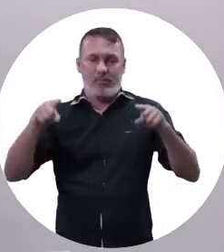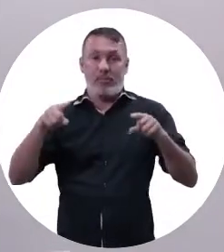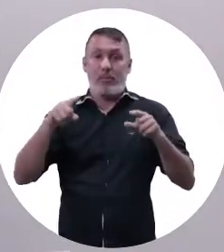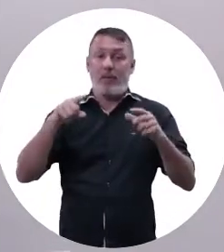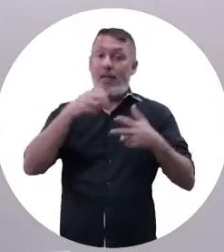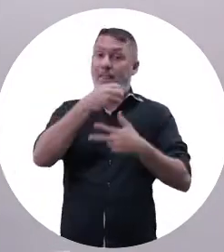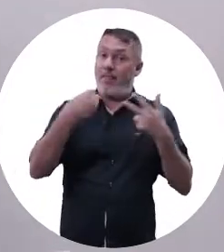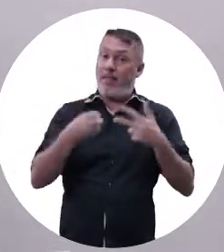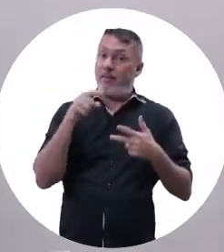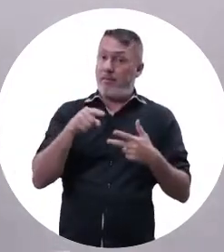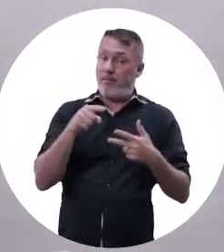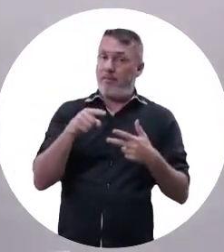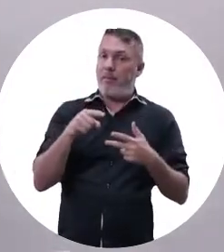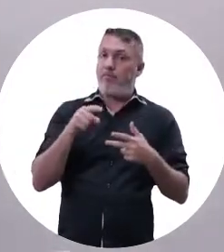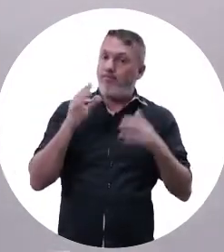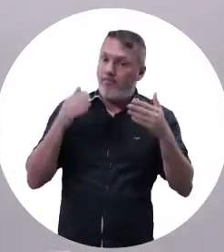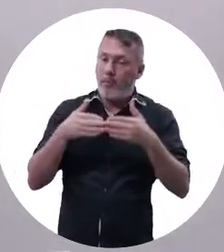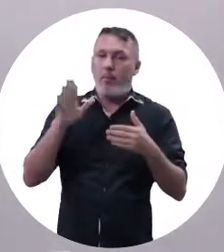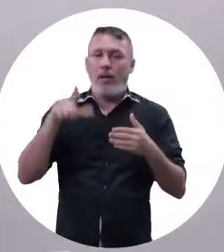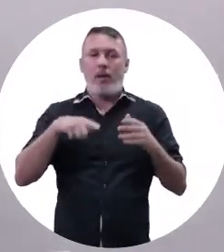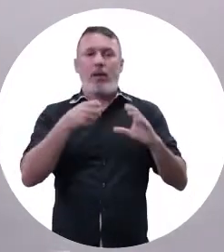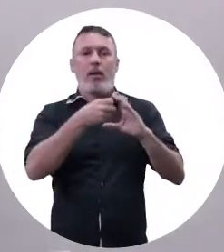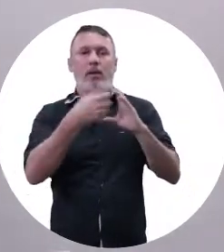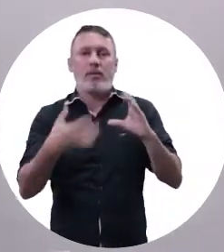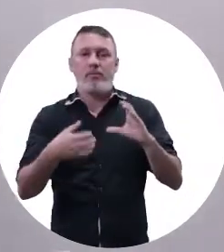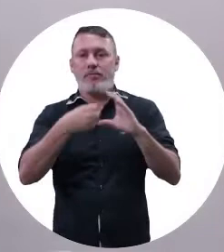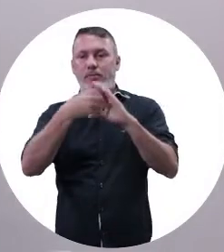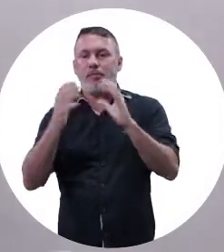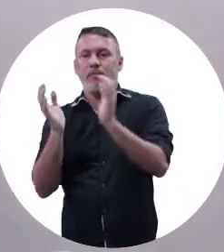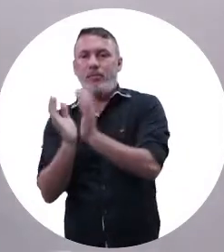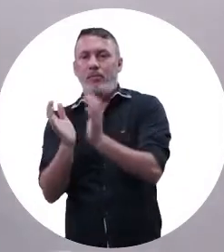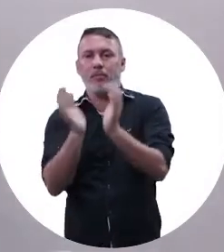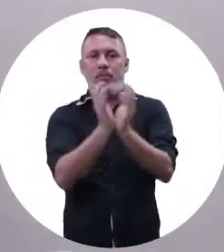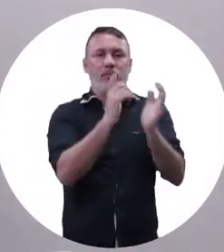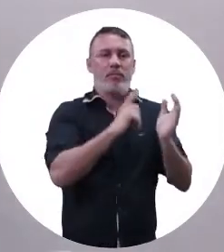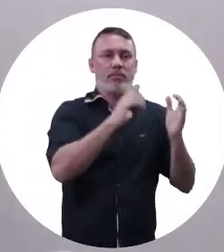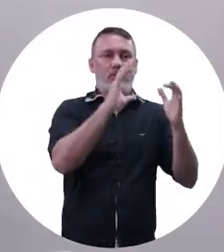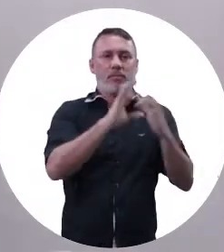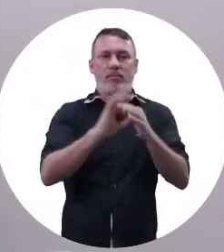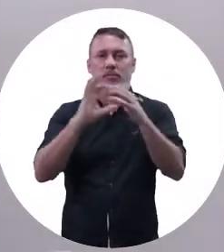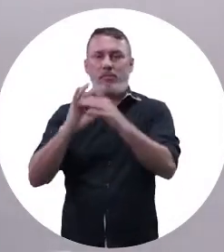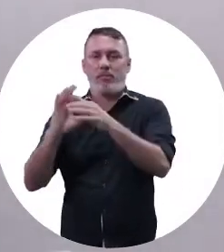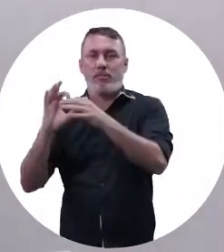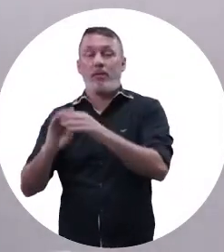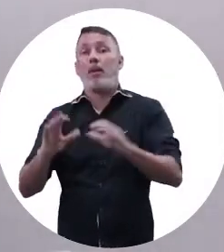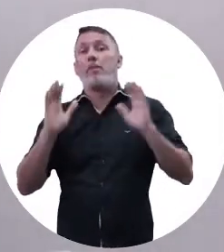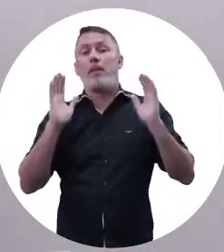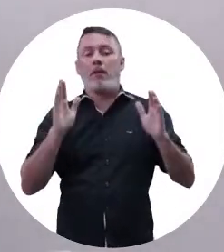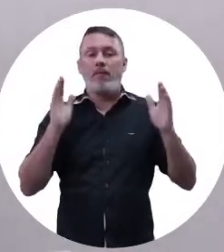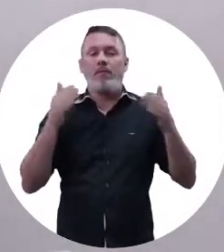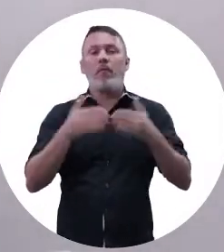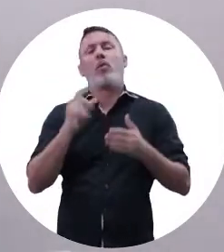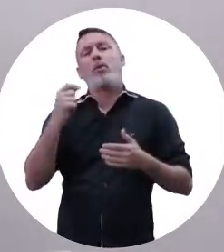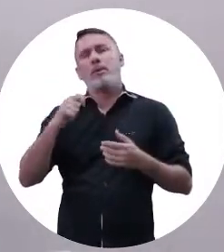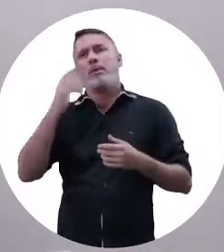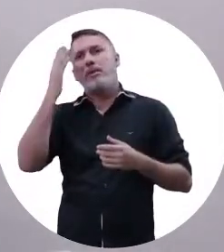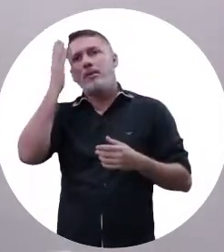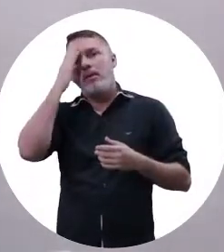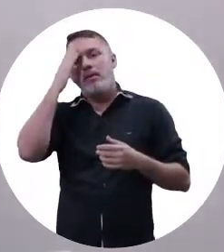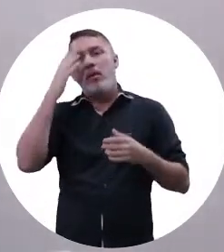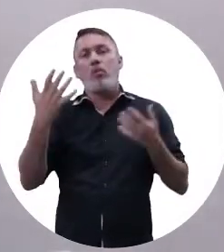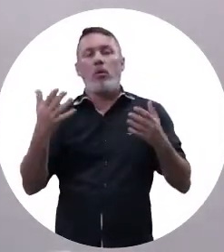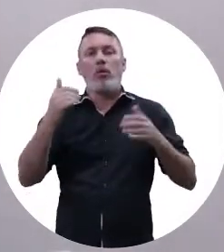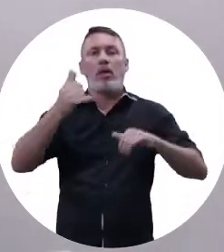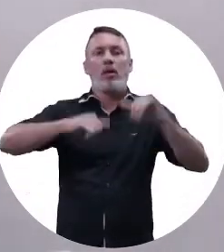nível Enem são as características dos elementos associados a determinadas ligações. Mas para isso a gente precisa entender quais